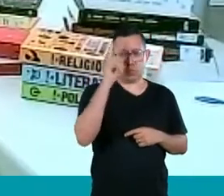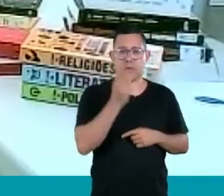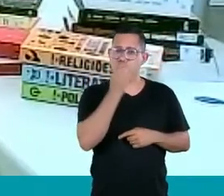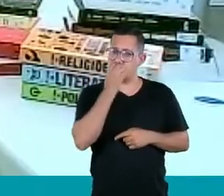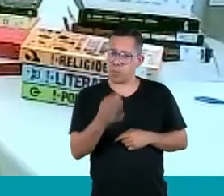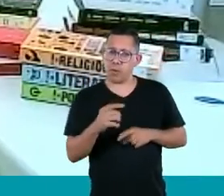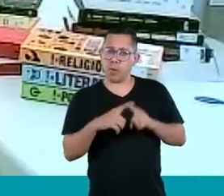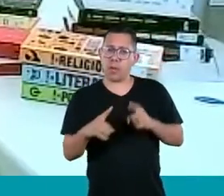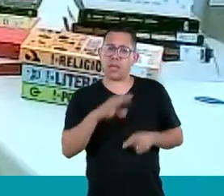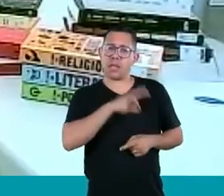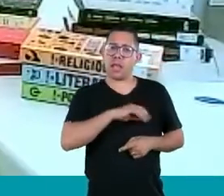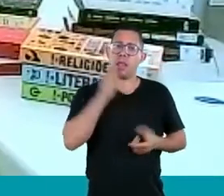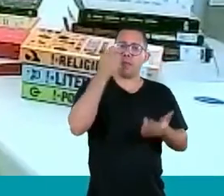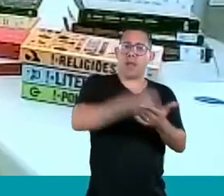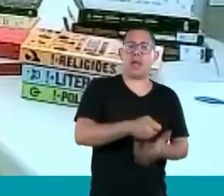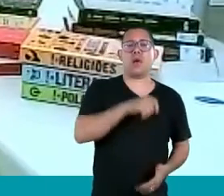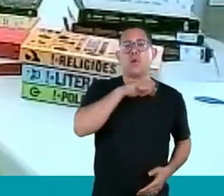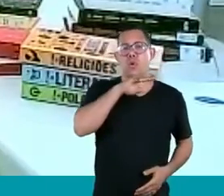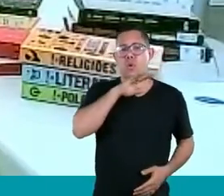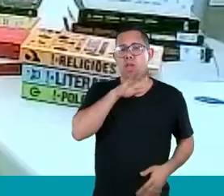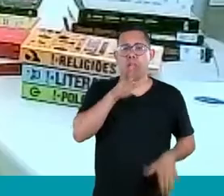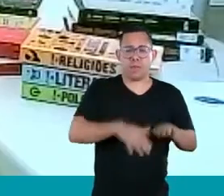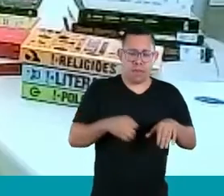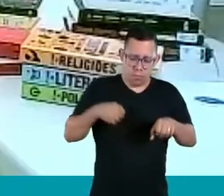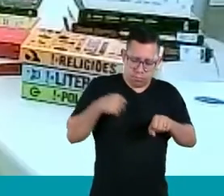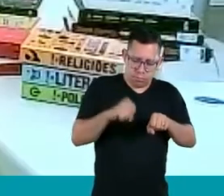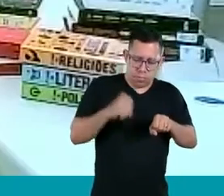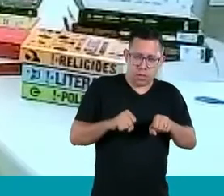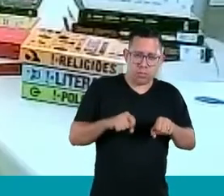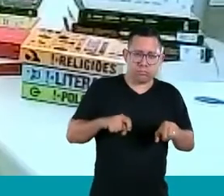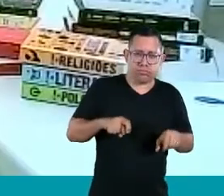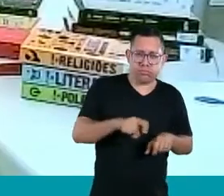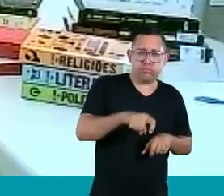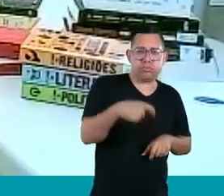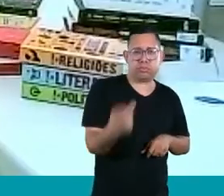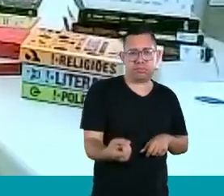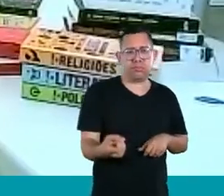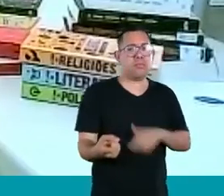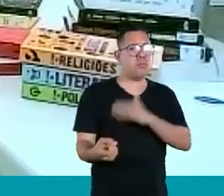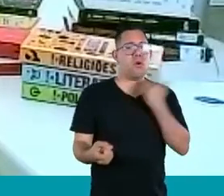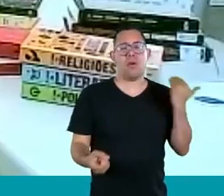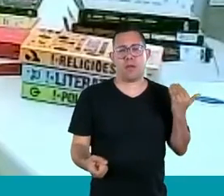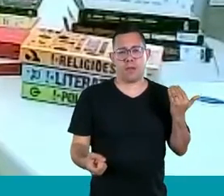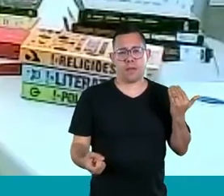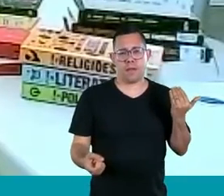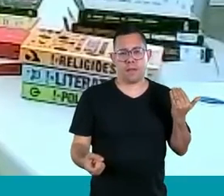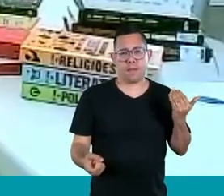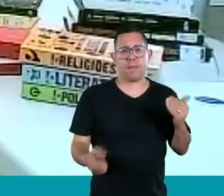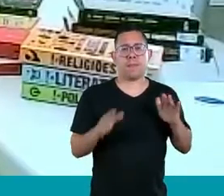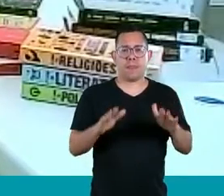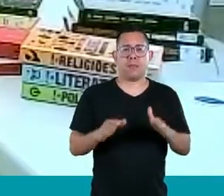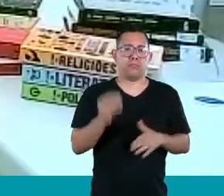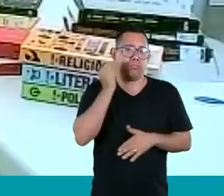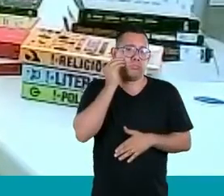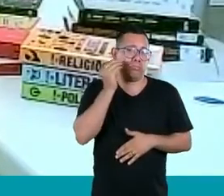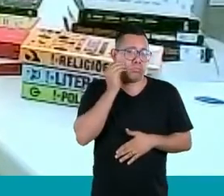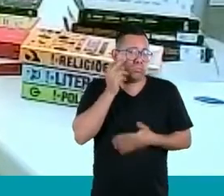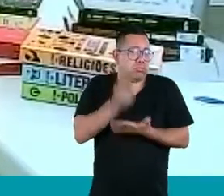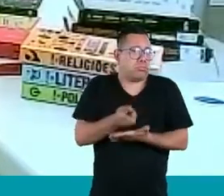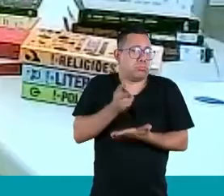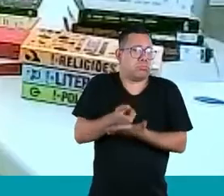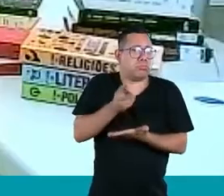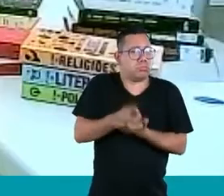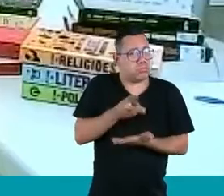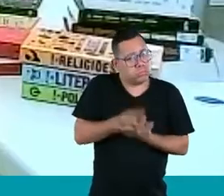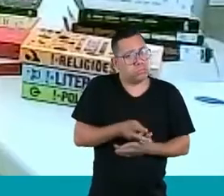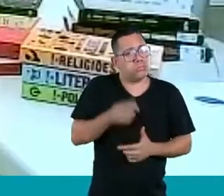mal. E o motociclista pode sofrer acidentes de trânsito e morrer. E ainda assim, vale a pena arriscar um serviço digno